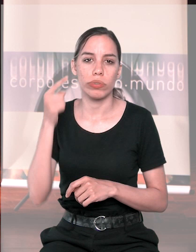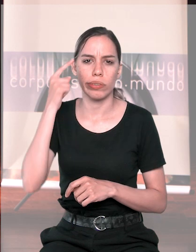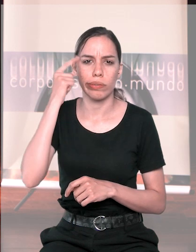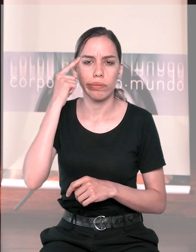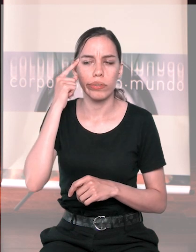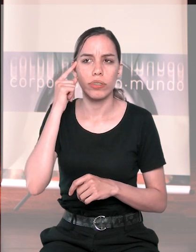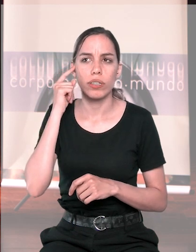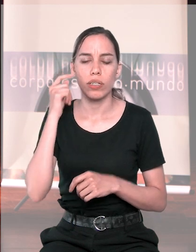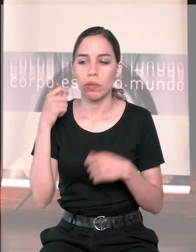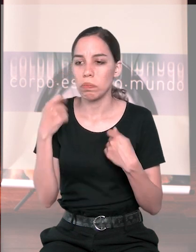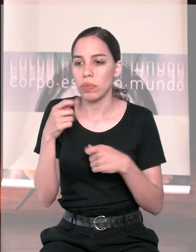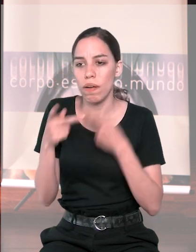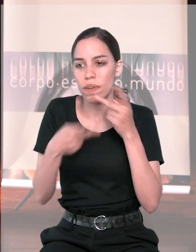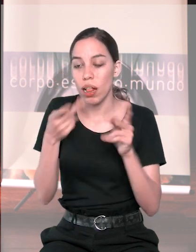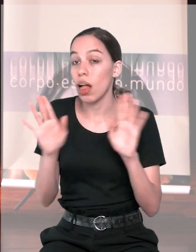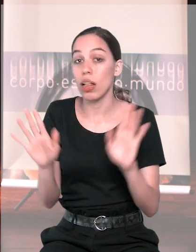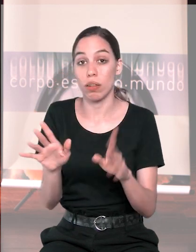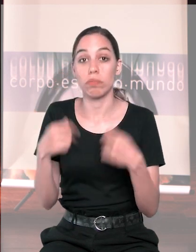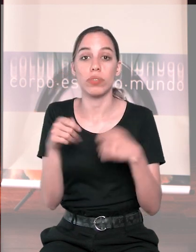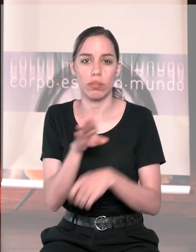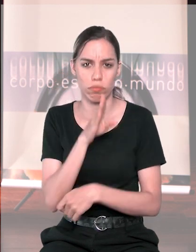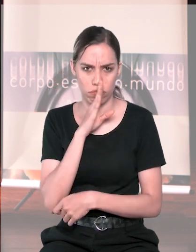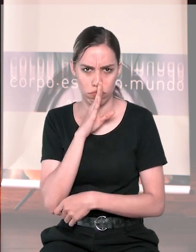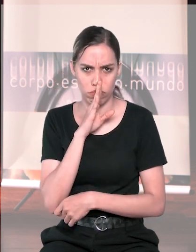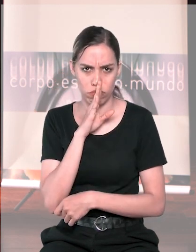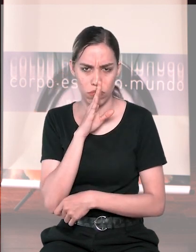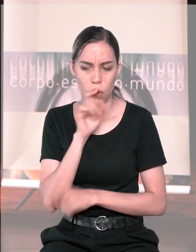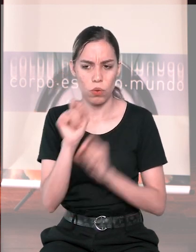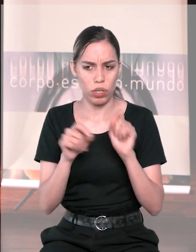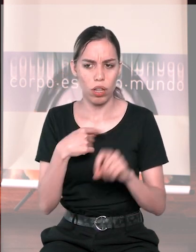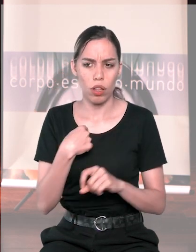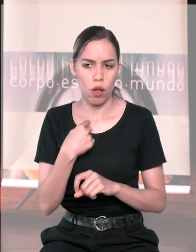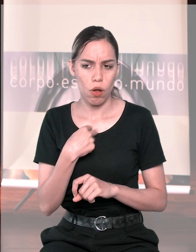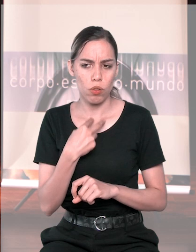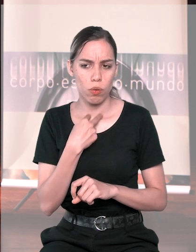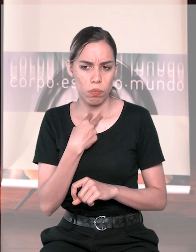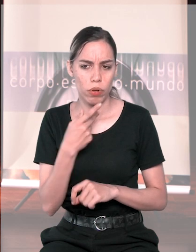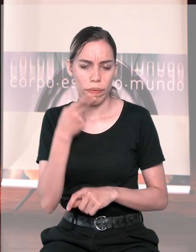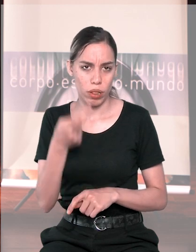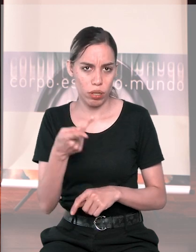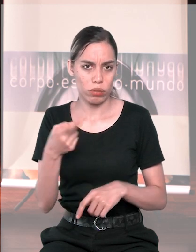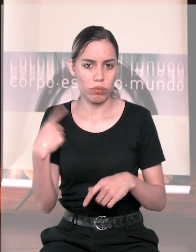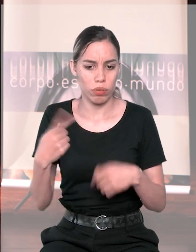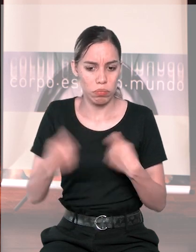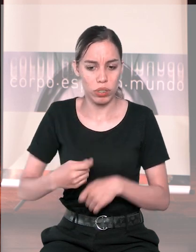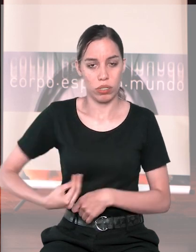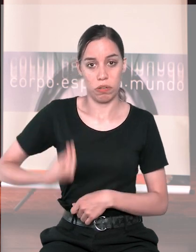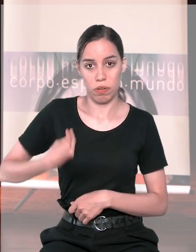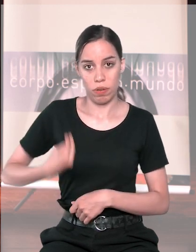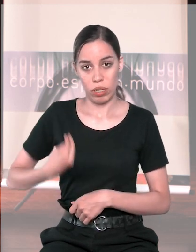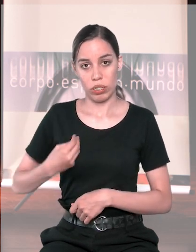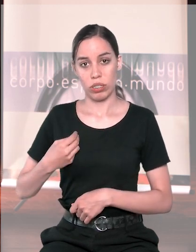né? Então o que não se pode falar se deve calar. Não é isso que o Valéry pensa. O que não se pode falar, a gente deve viver. Porque a gente deveria ensinar,